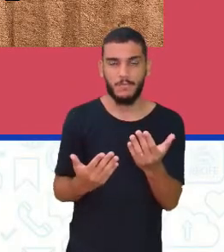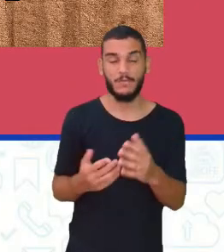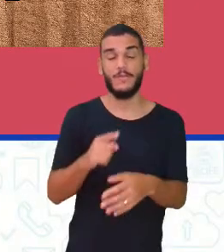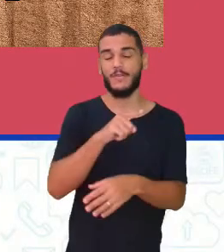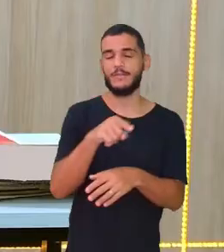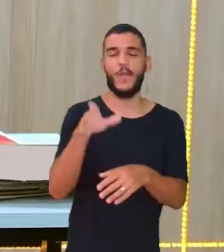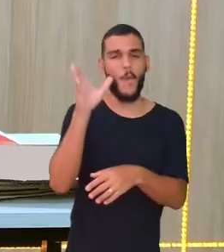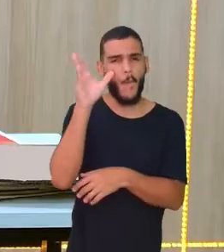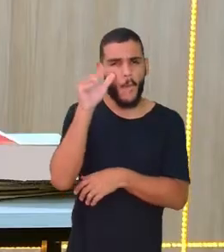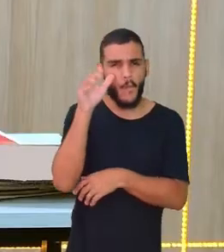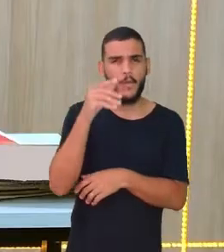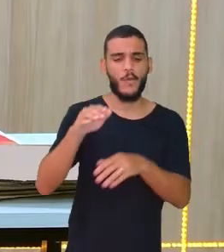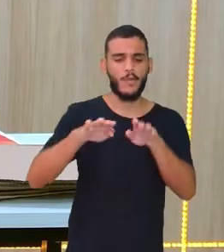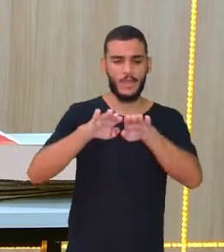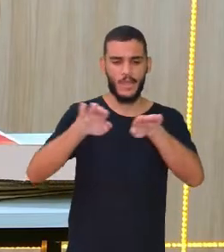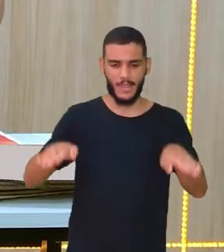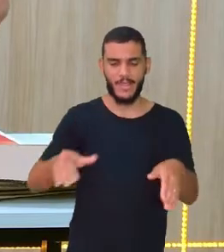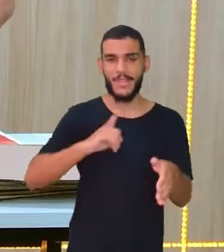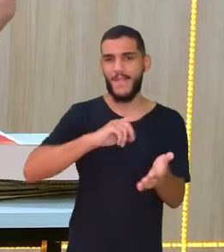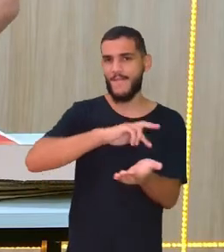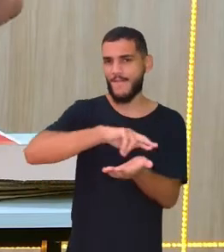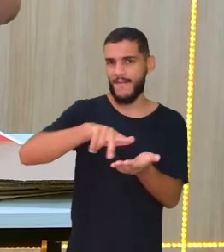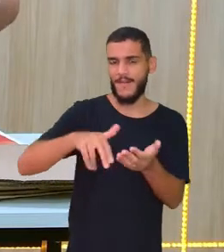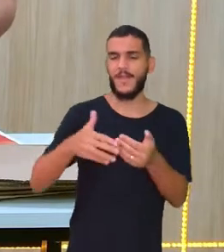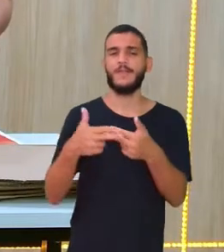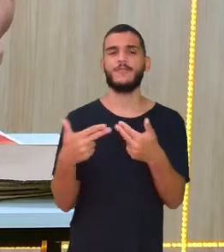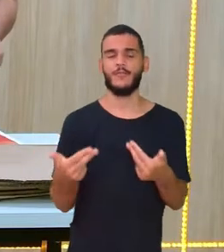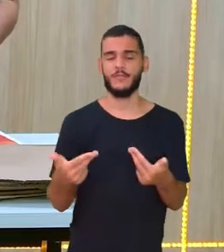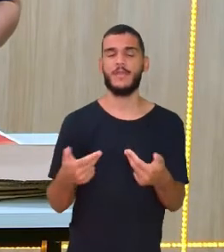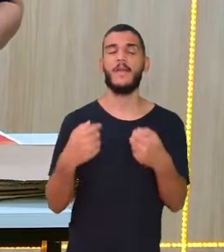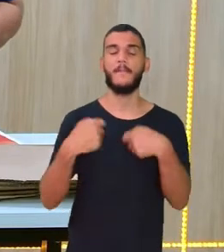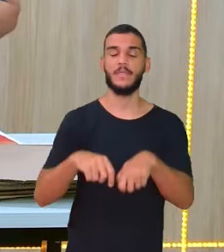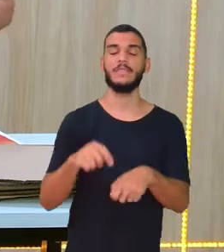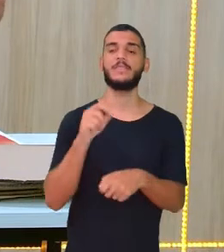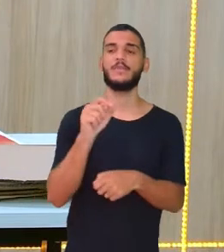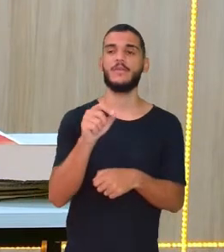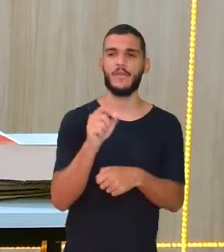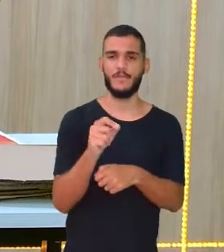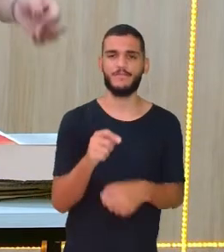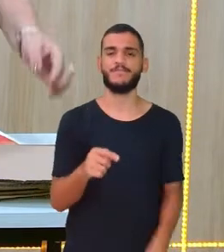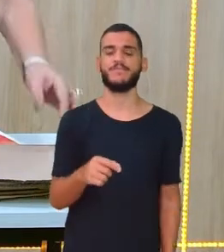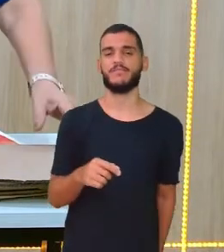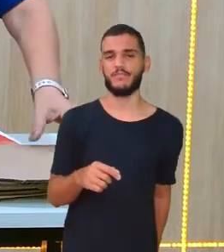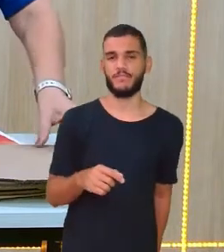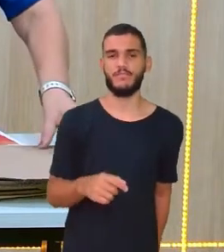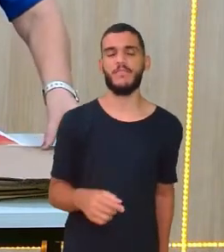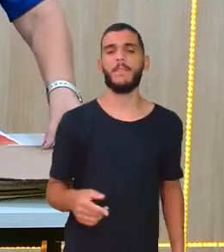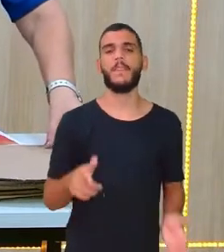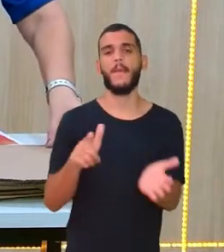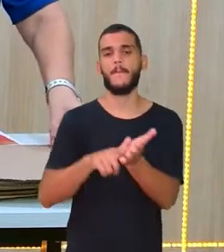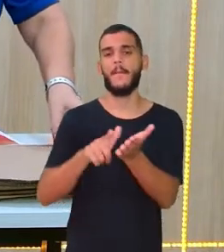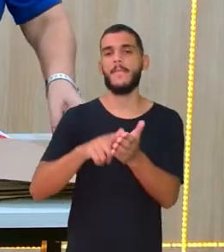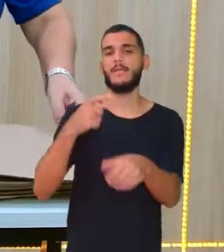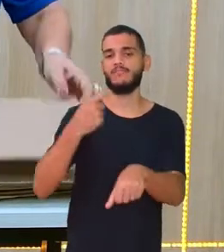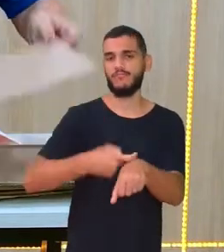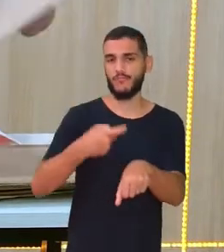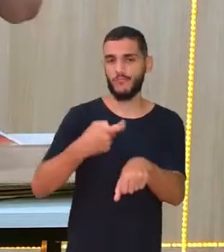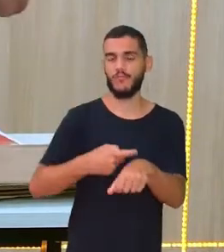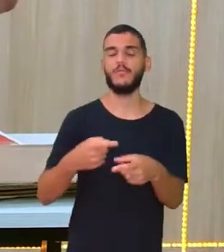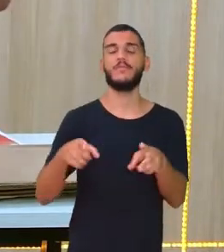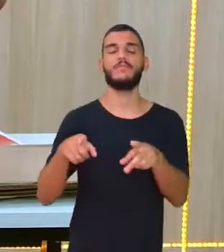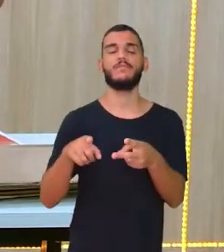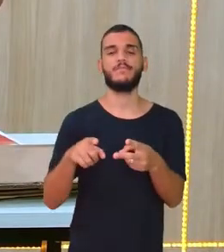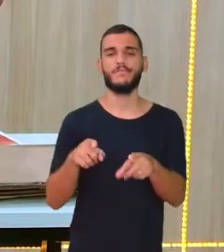porque a mesa tem algumas coisas hoje. Pois é, nós vamos precisar, né, de papelão, nós